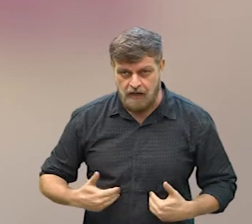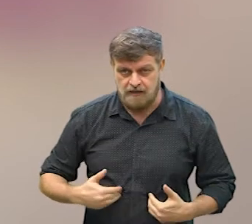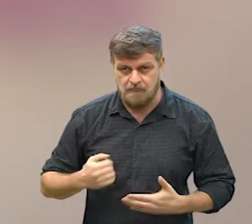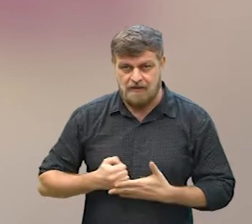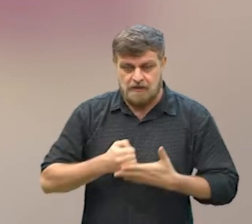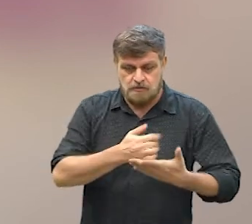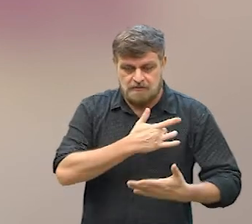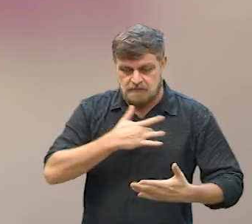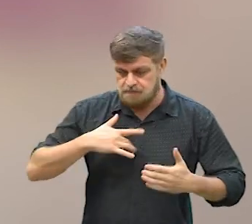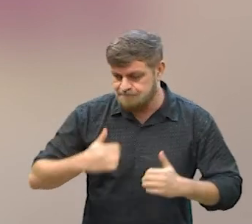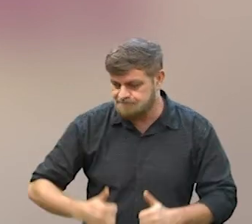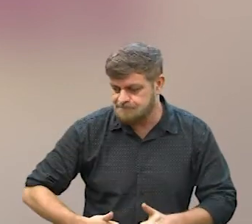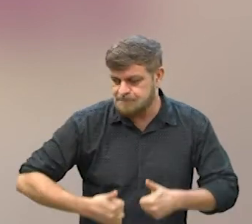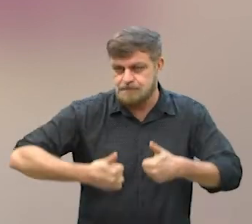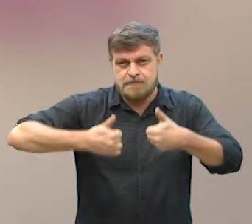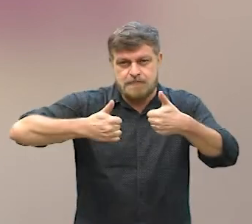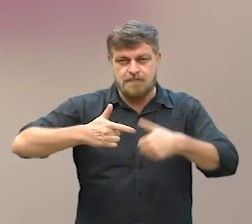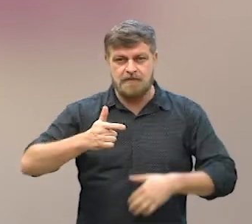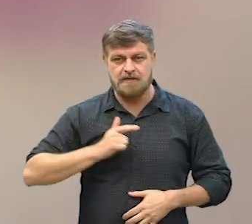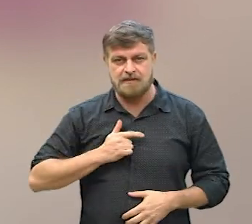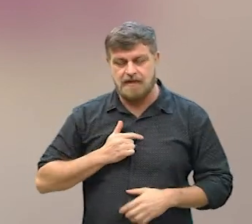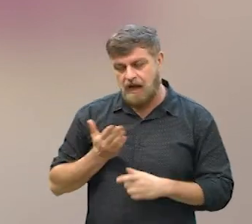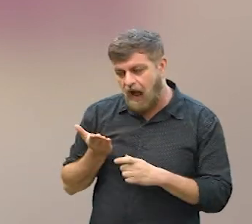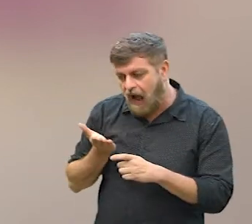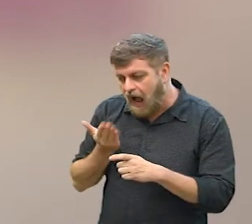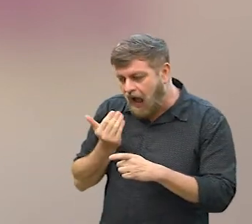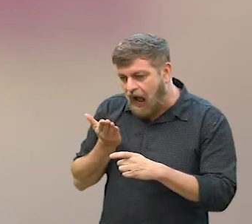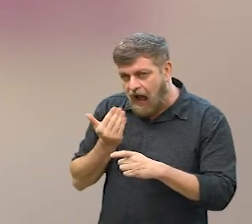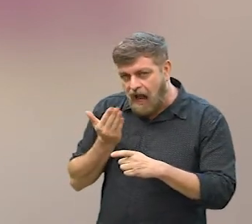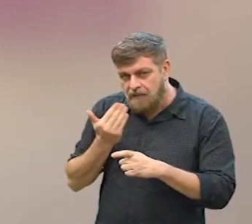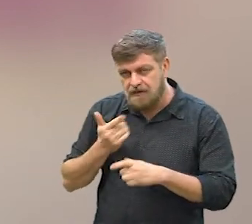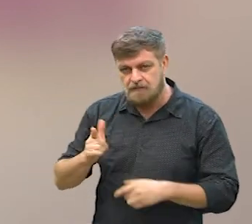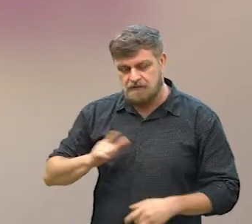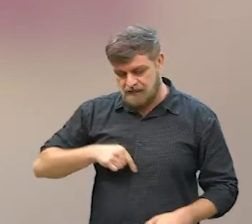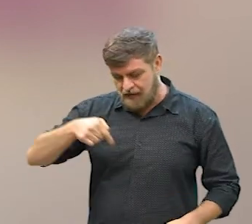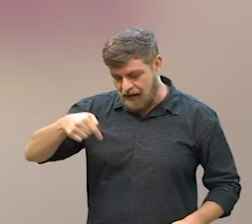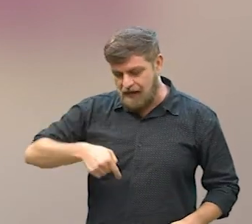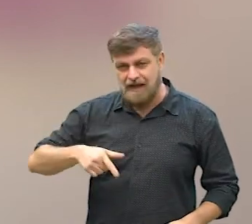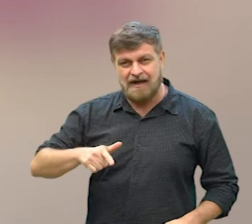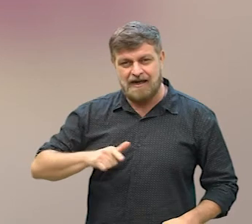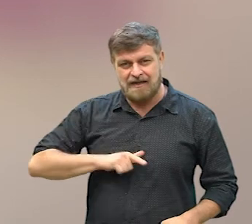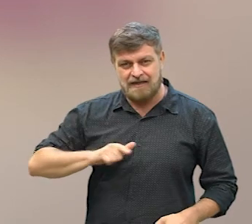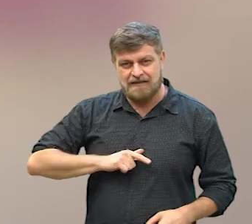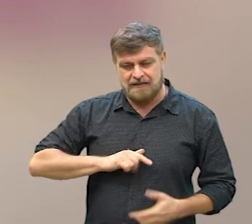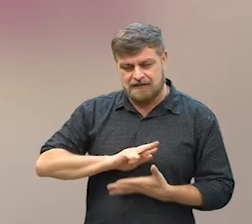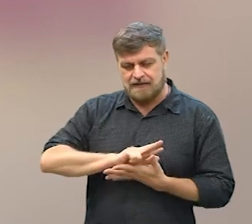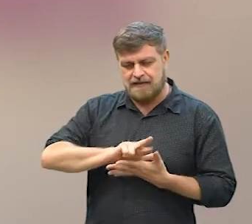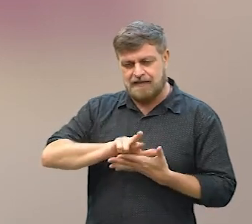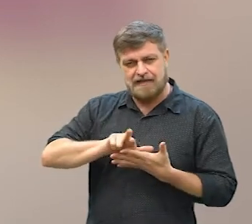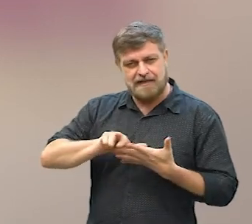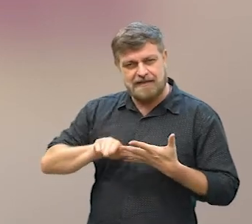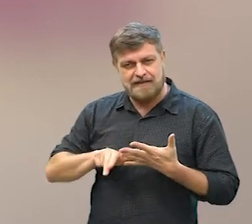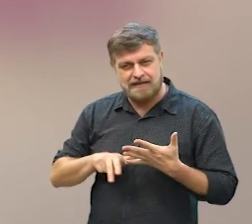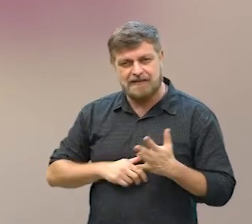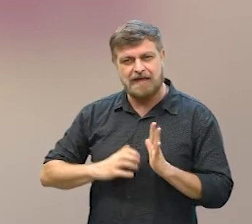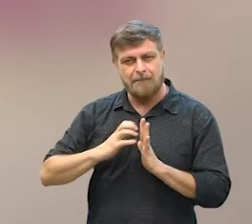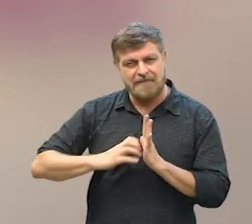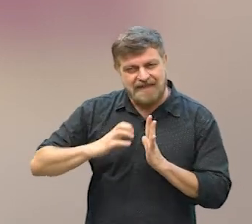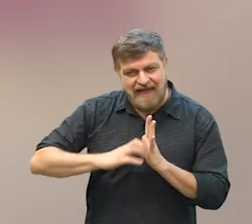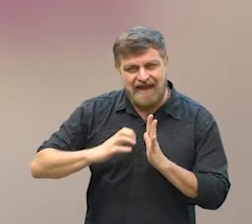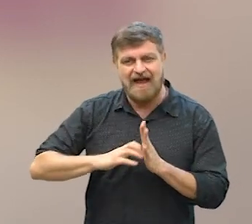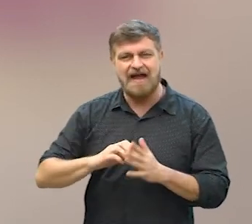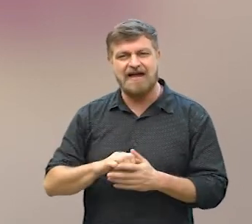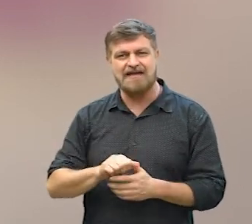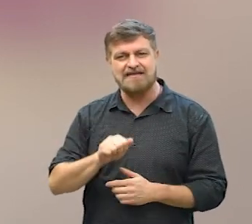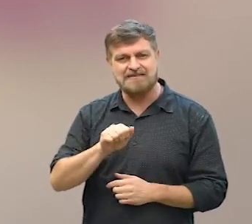são benéficos à saúde, tanto com os alimentos, que traz ali toda a metabolização dos minerais,